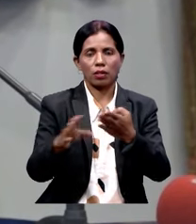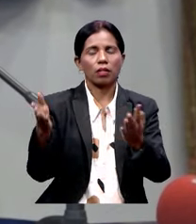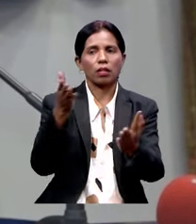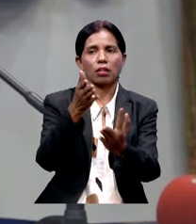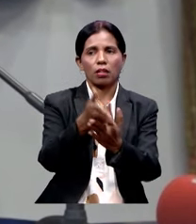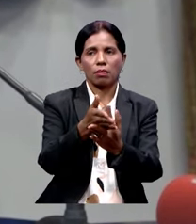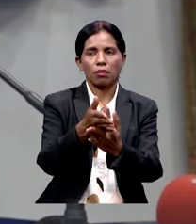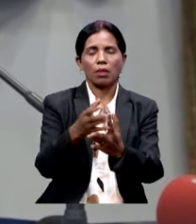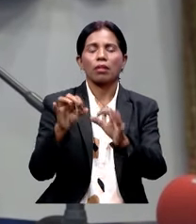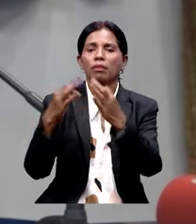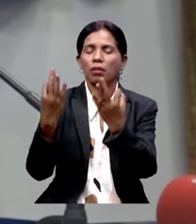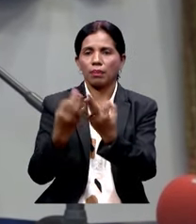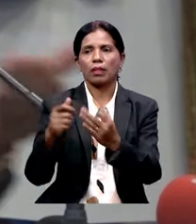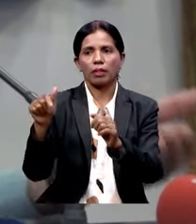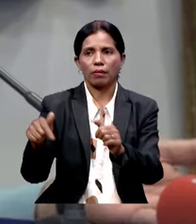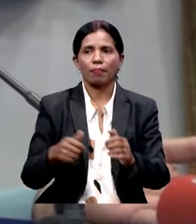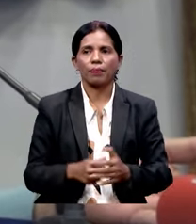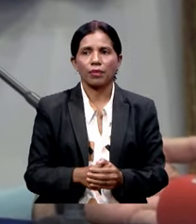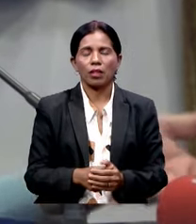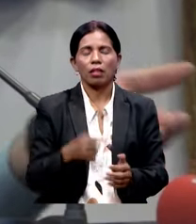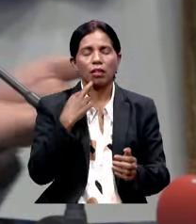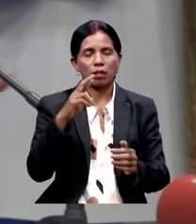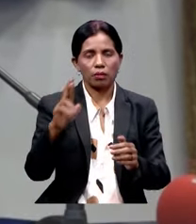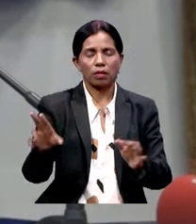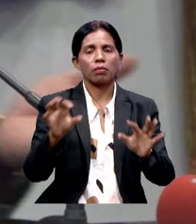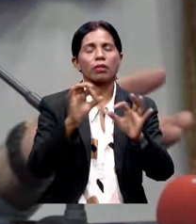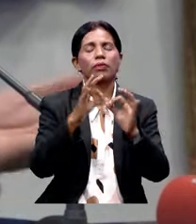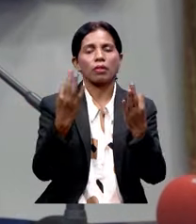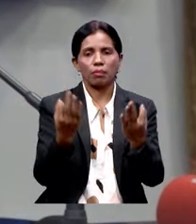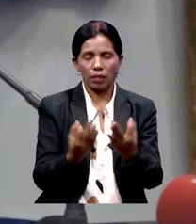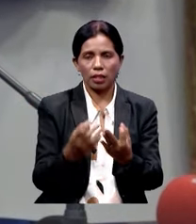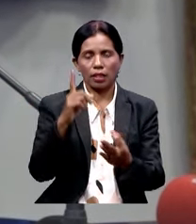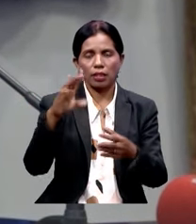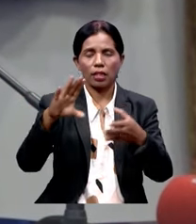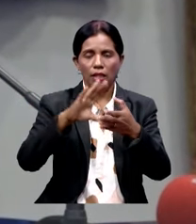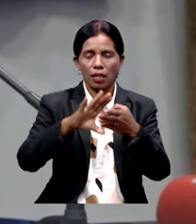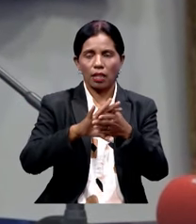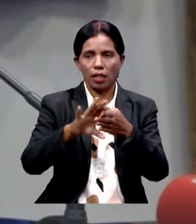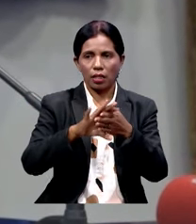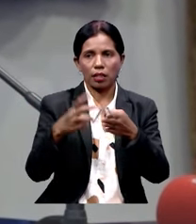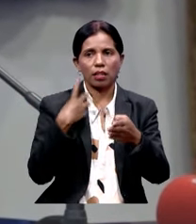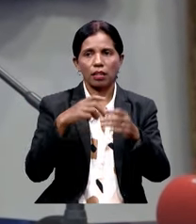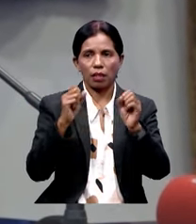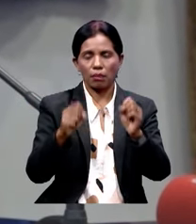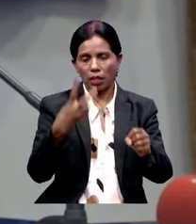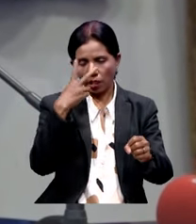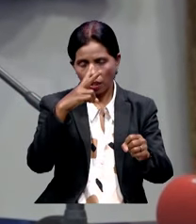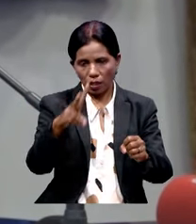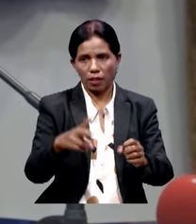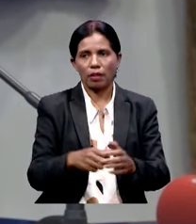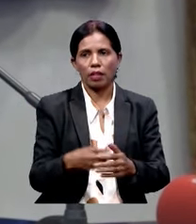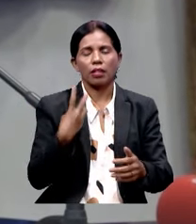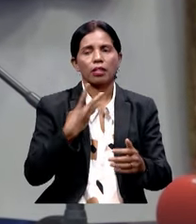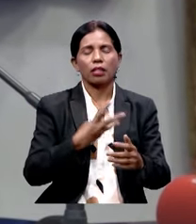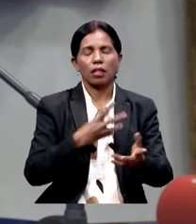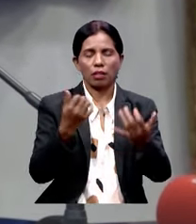ficha família, né. Então corresponde ao ficha família, e tá bele, crocheco para a população. Também tá agora, e